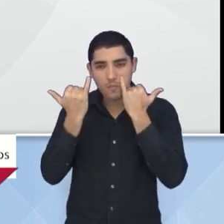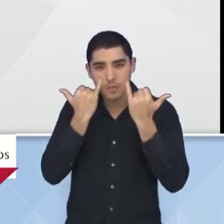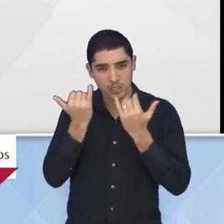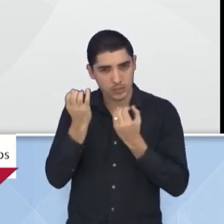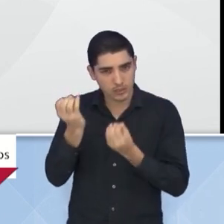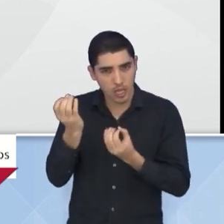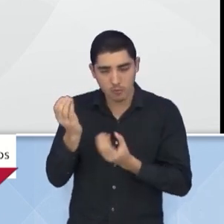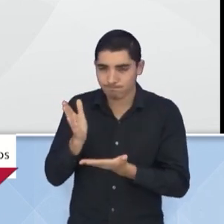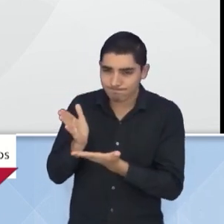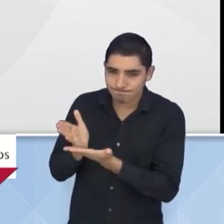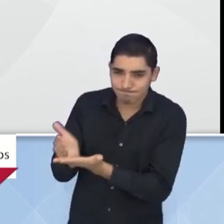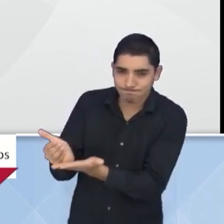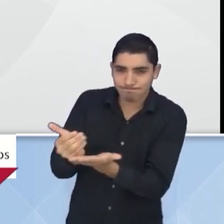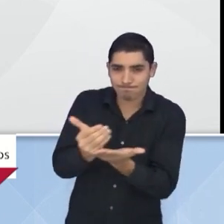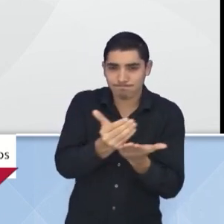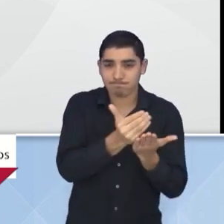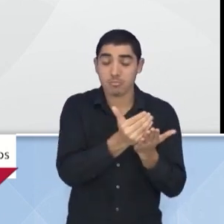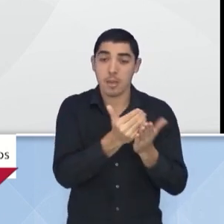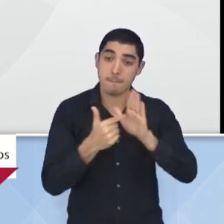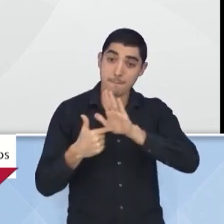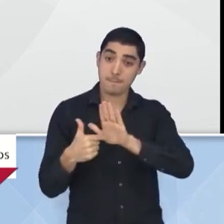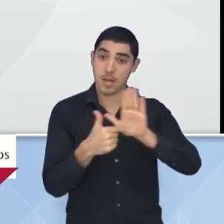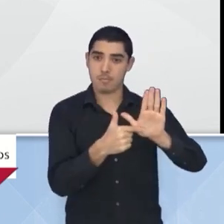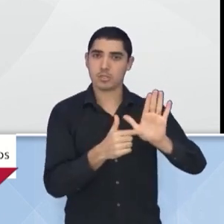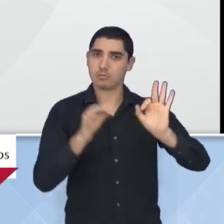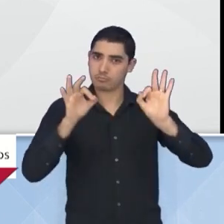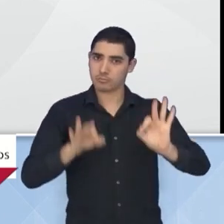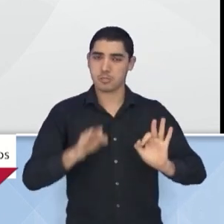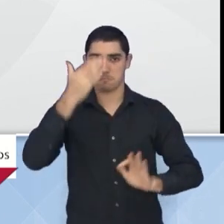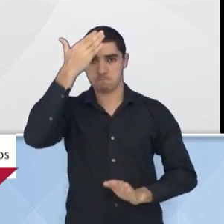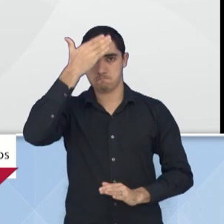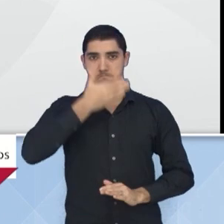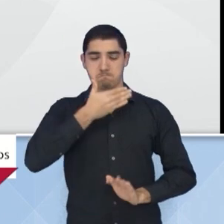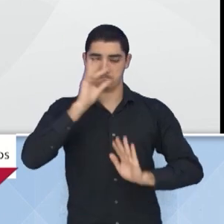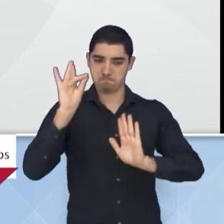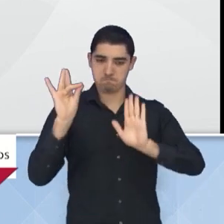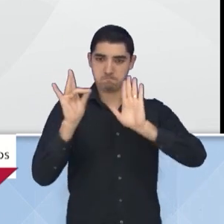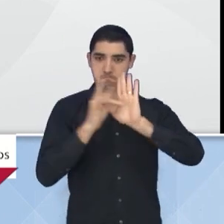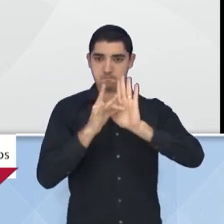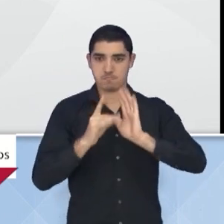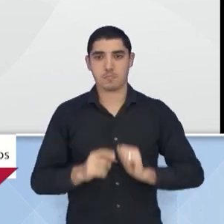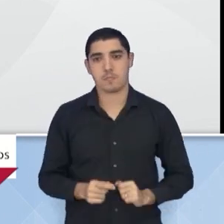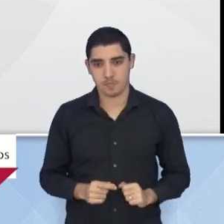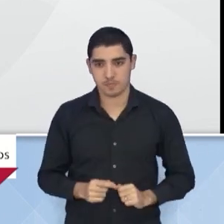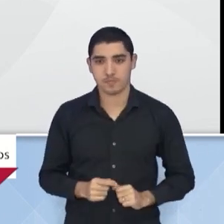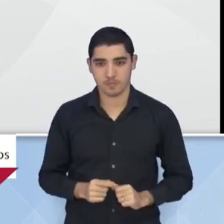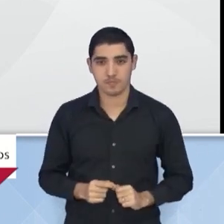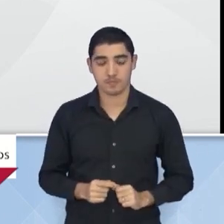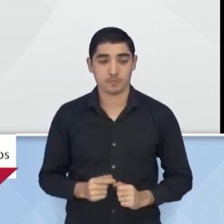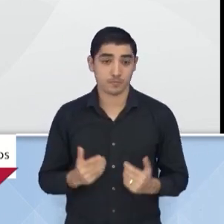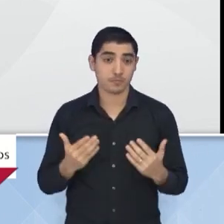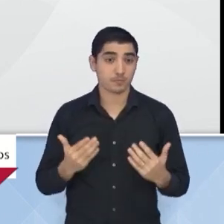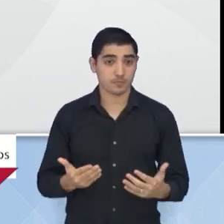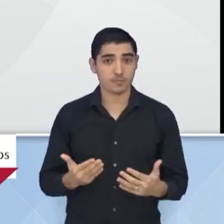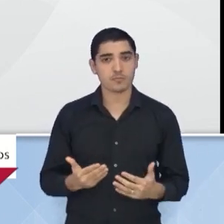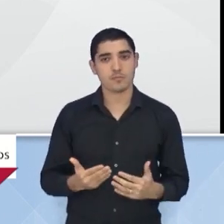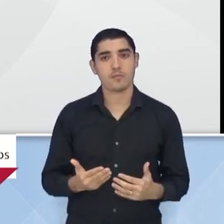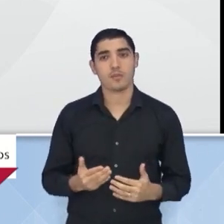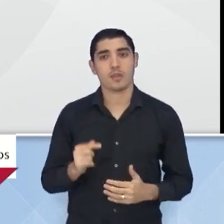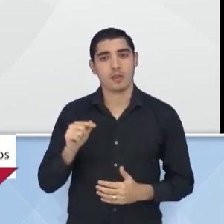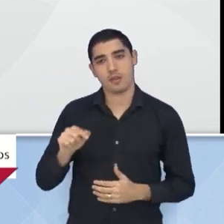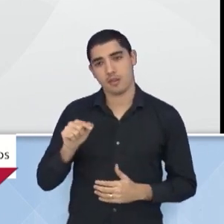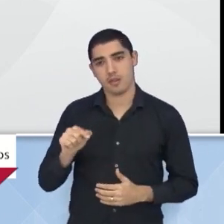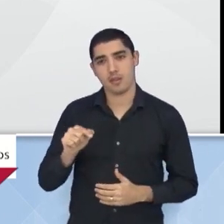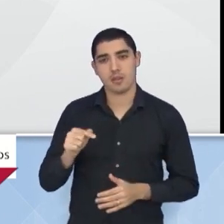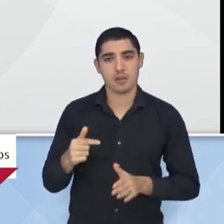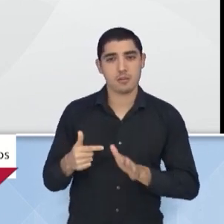também tem essa função de Transparência com os dados dos nossos jurisdicionados então é um indicador perene que